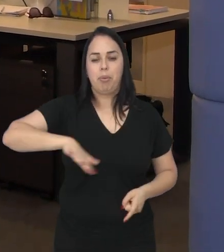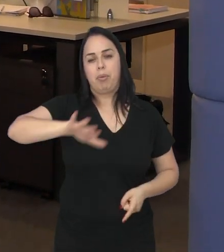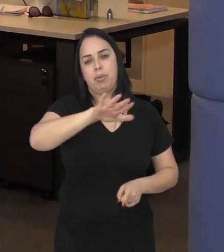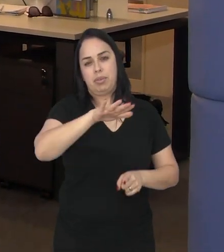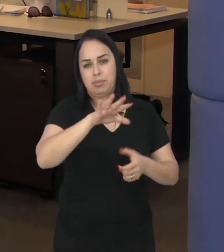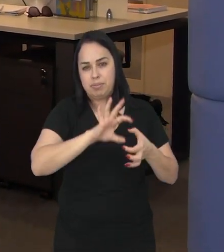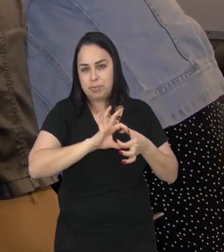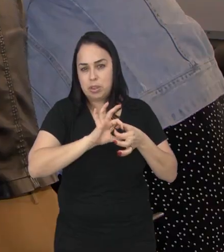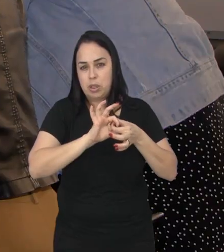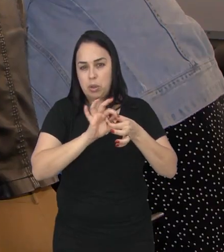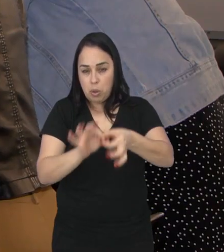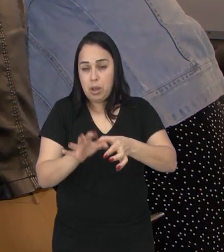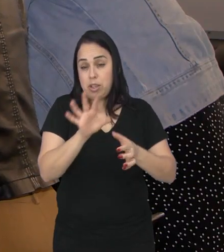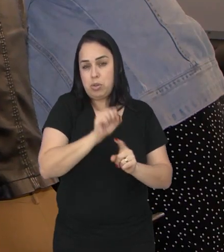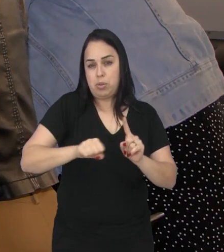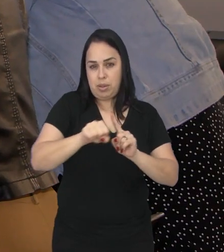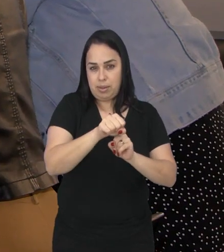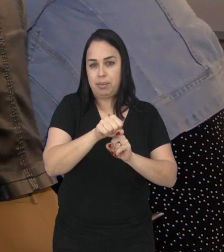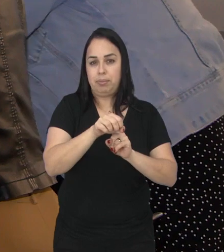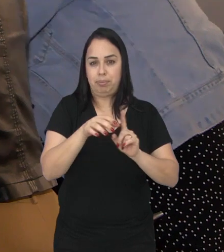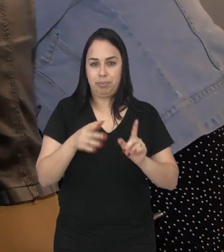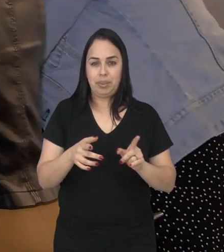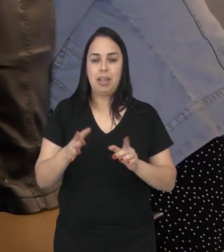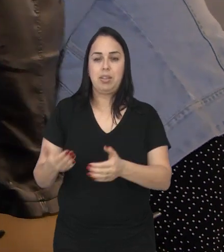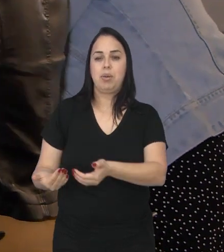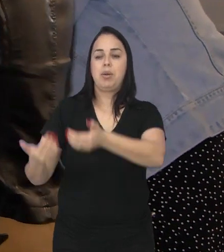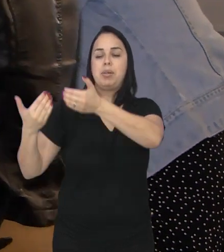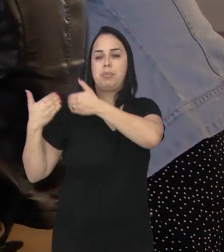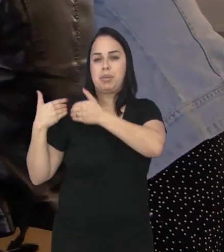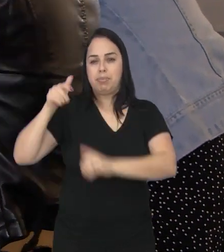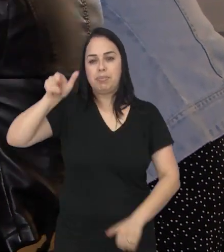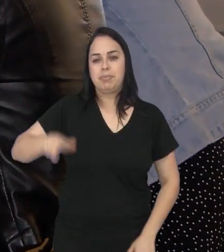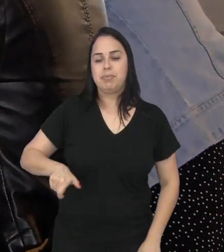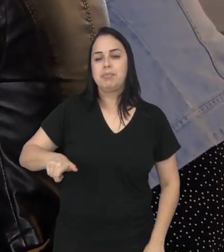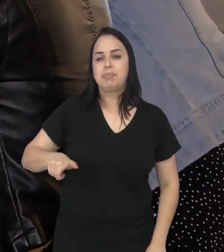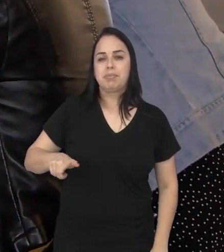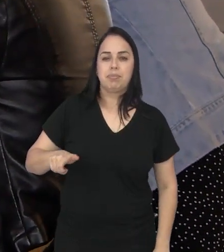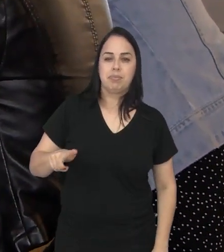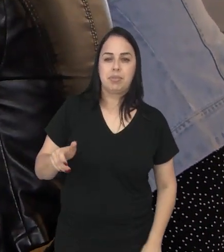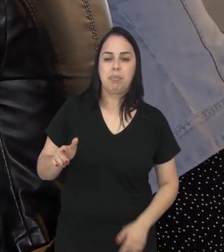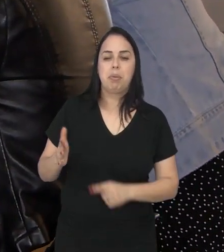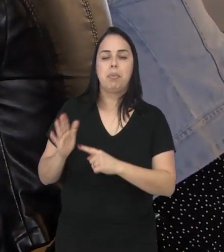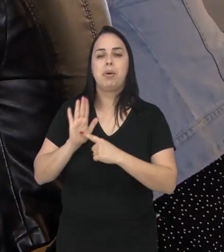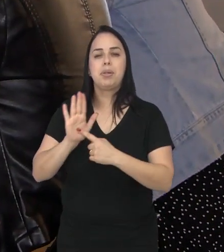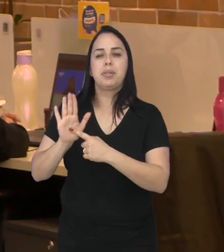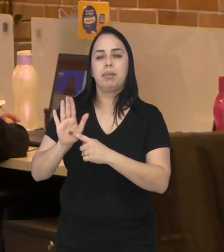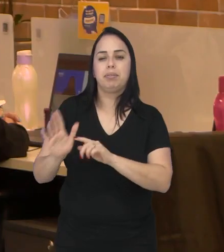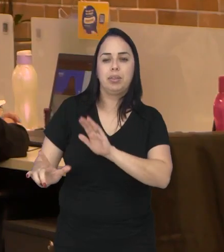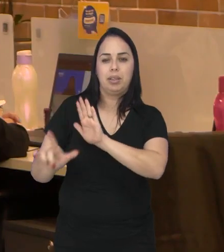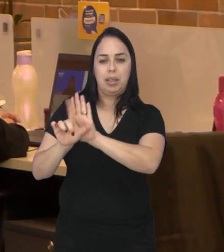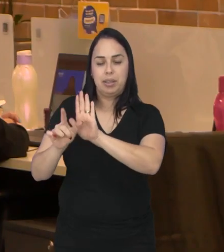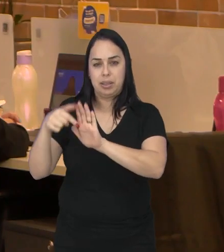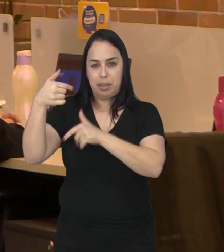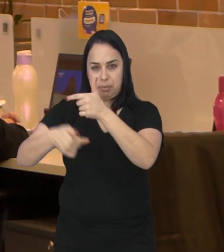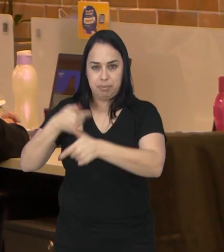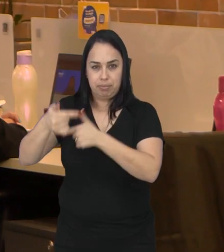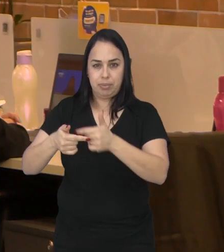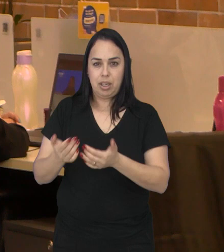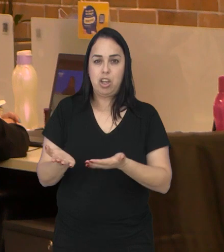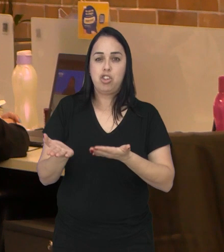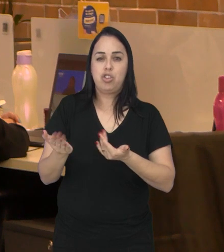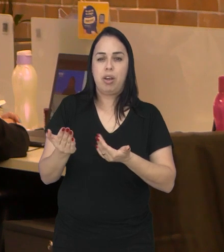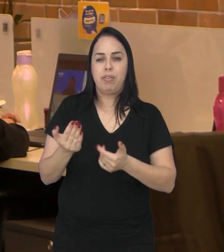de cada época e os responsáveis por representar as novas relações trabalhistas é a de jovens